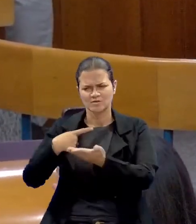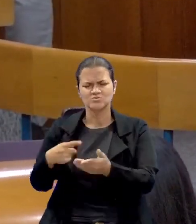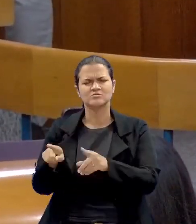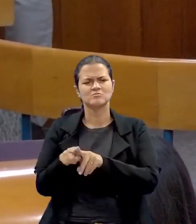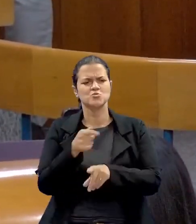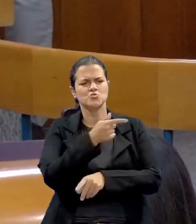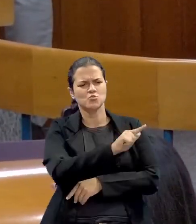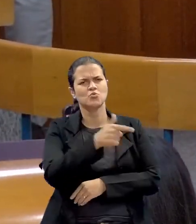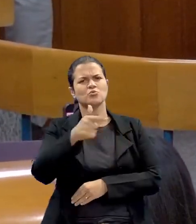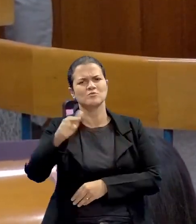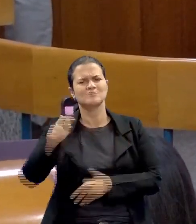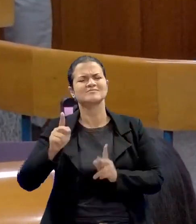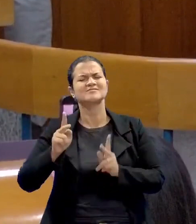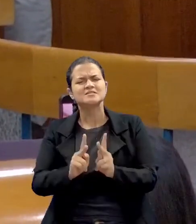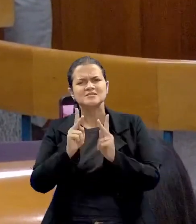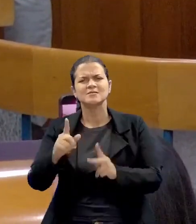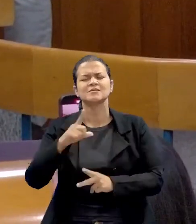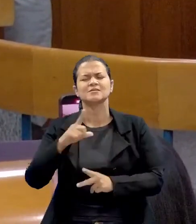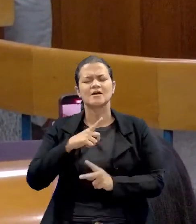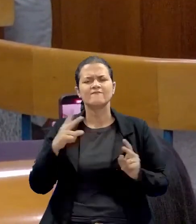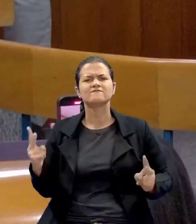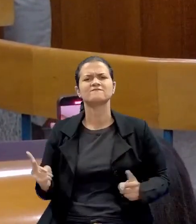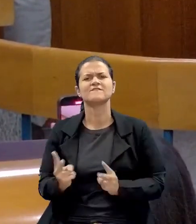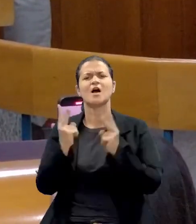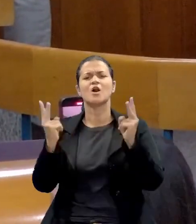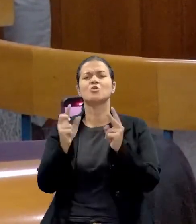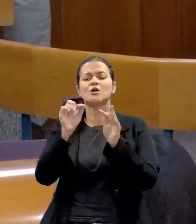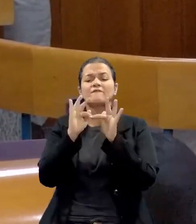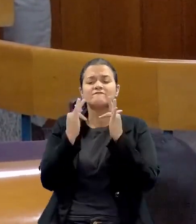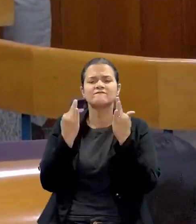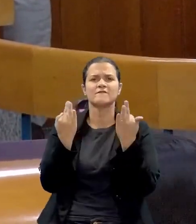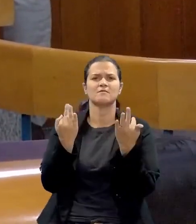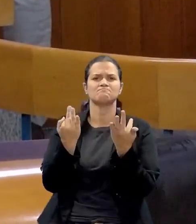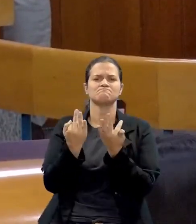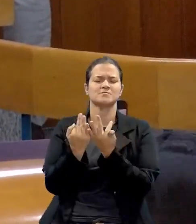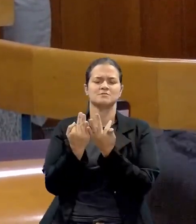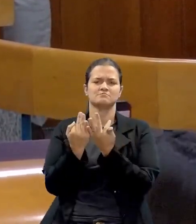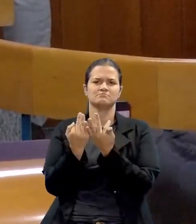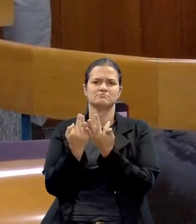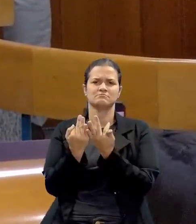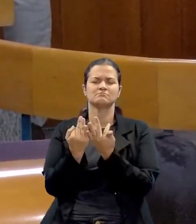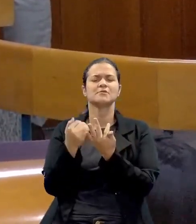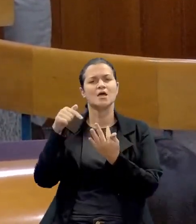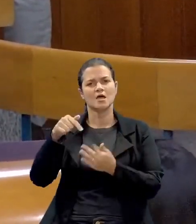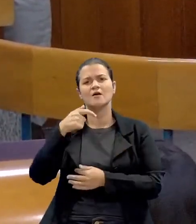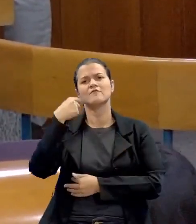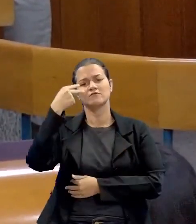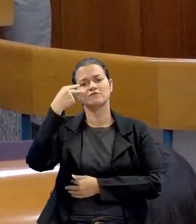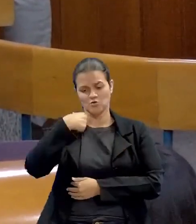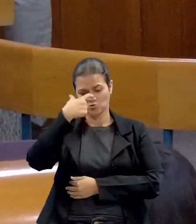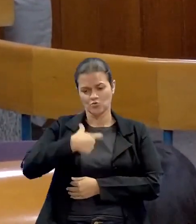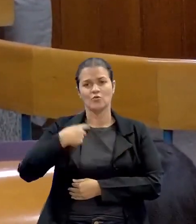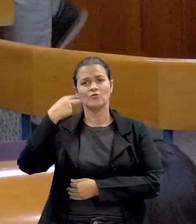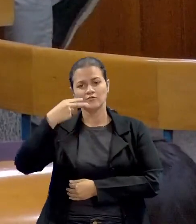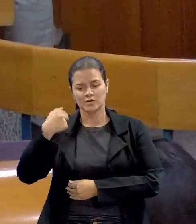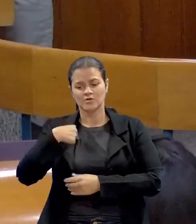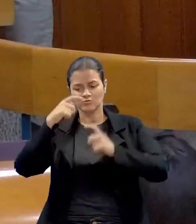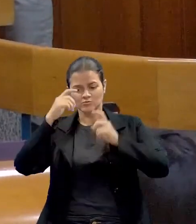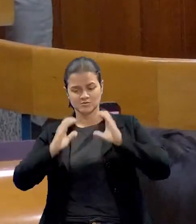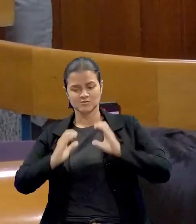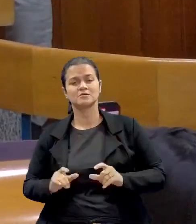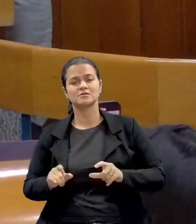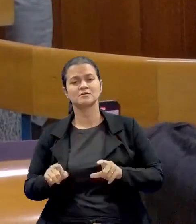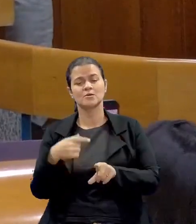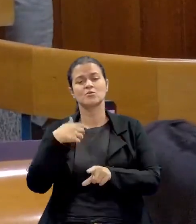tem sempre a valorização da família. Como vereador dessa Casa de Leis e como cidadão, eu